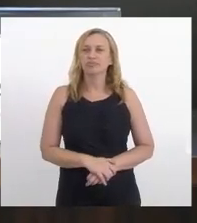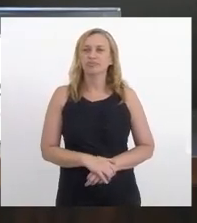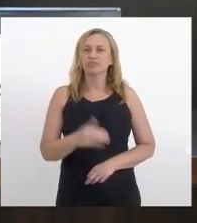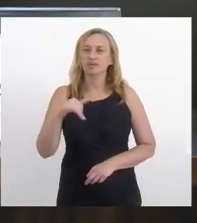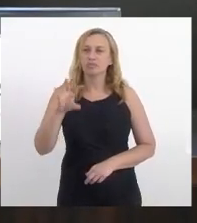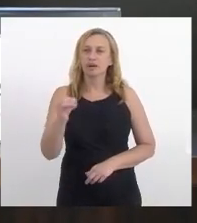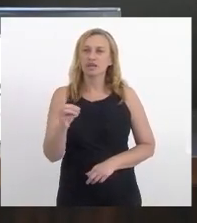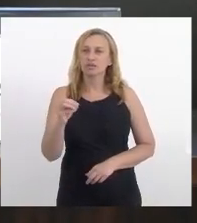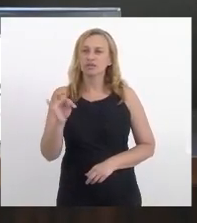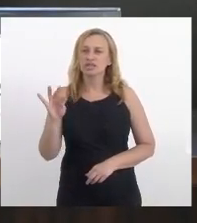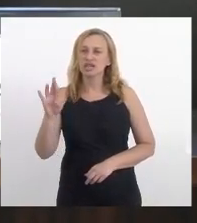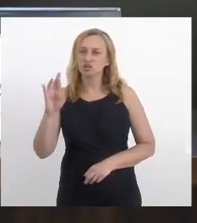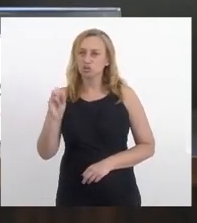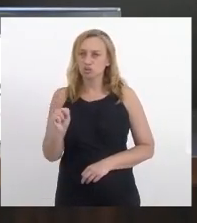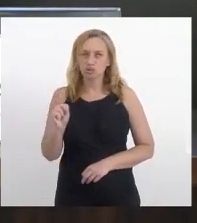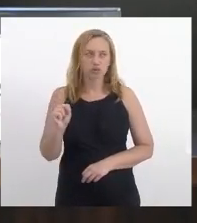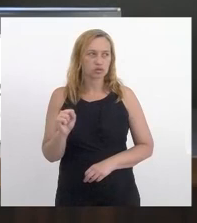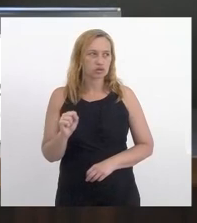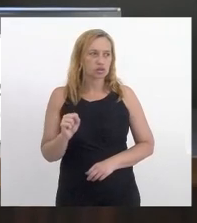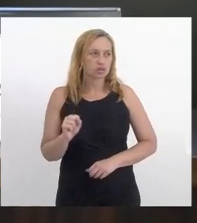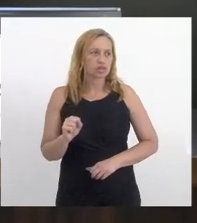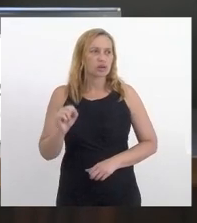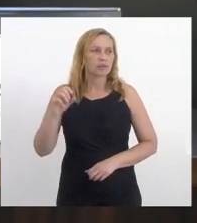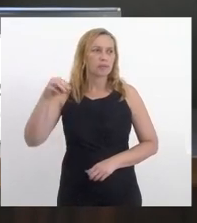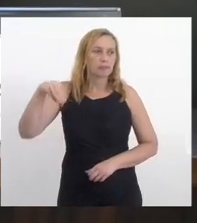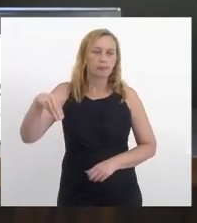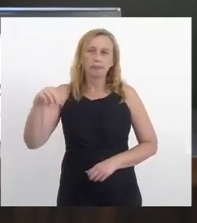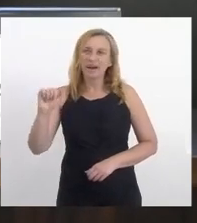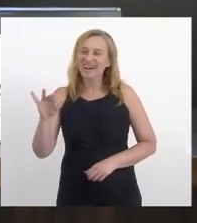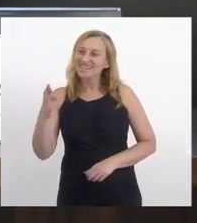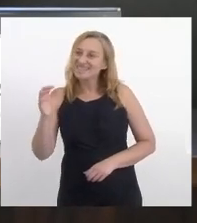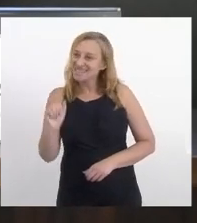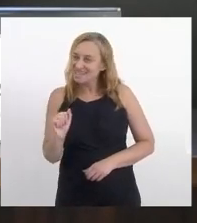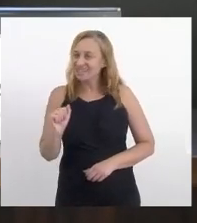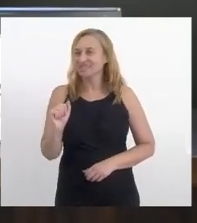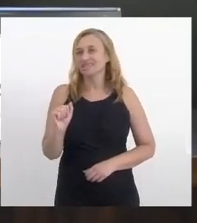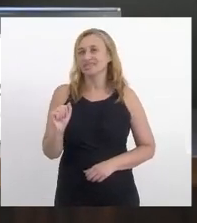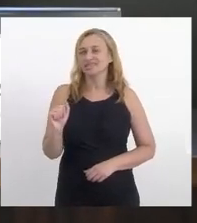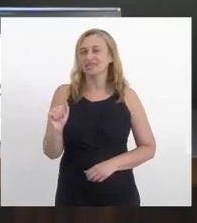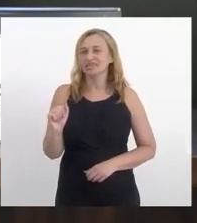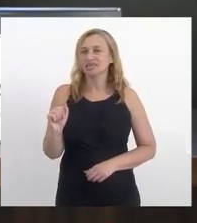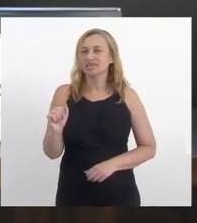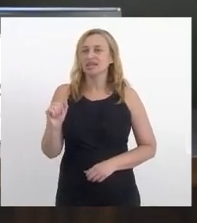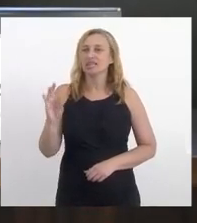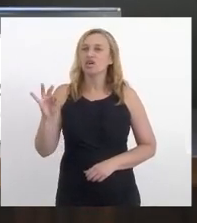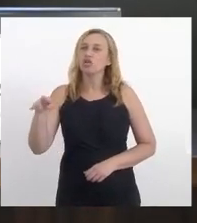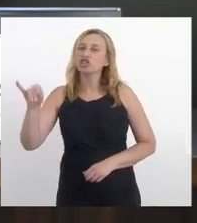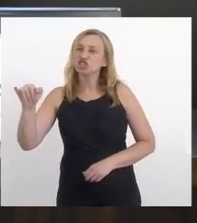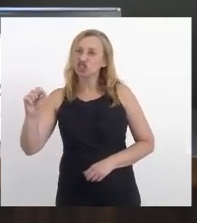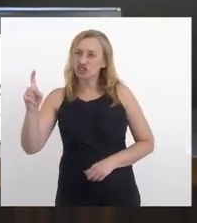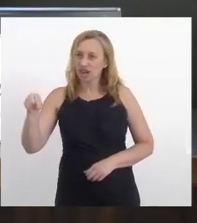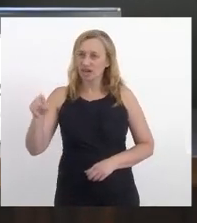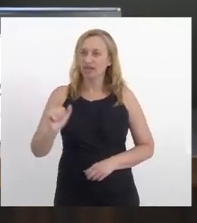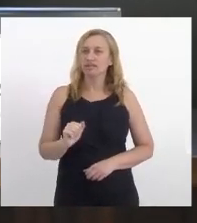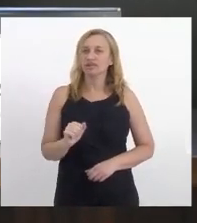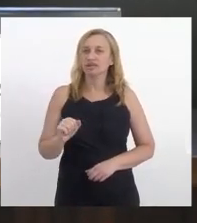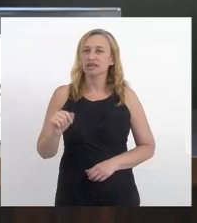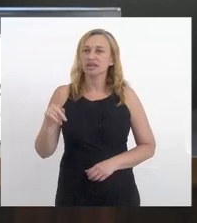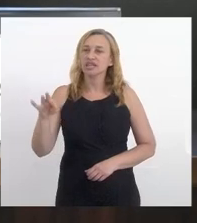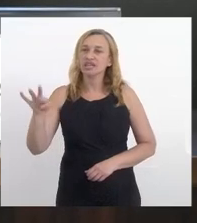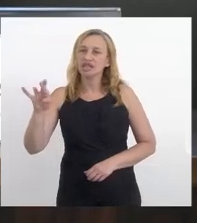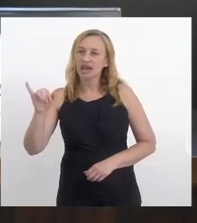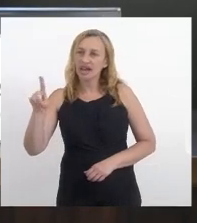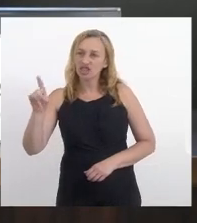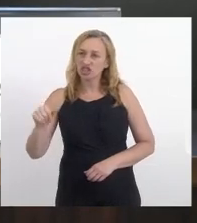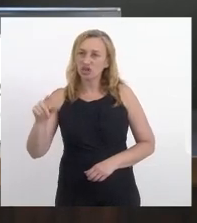Márcio Santos de Freitas, Márcia Santos de Freitas, Yalorixá, Ile Axé